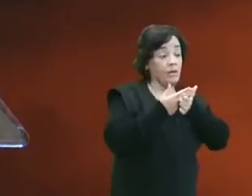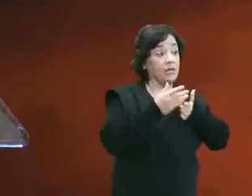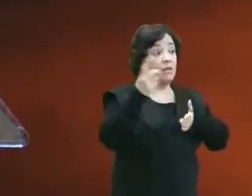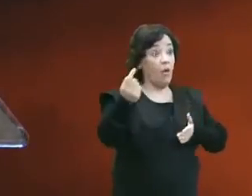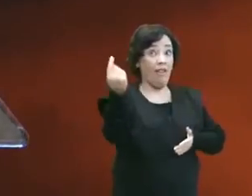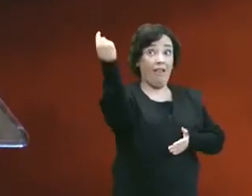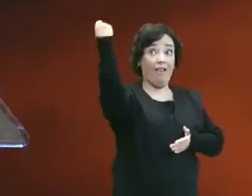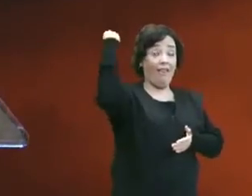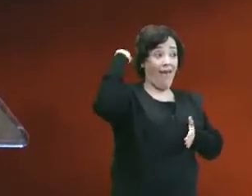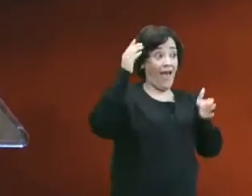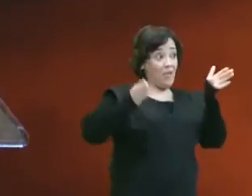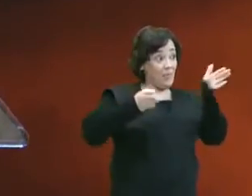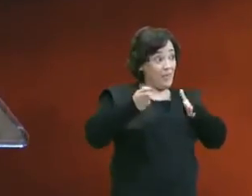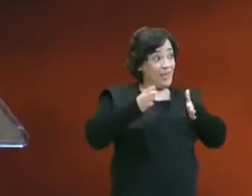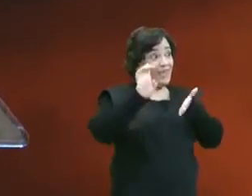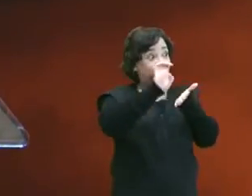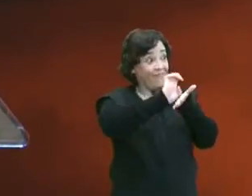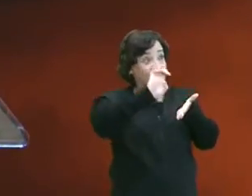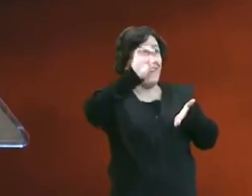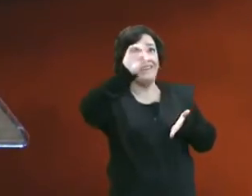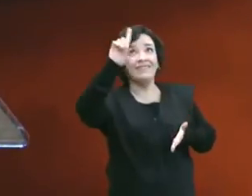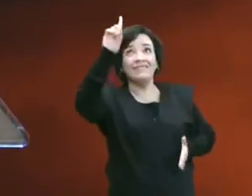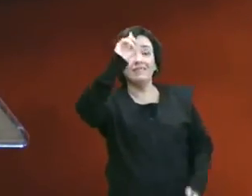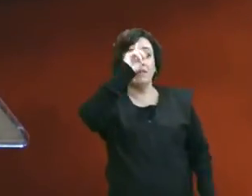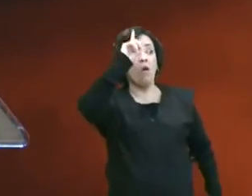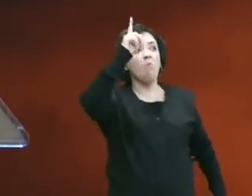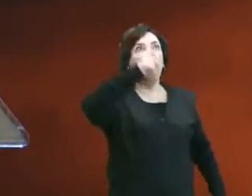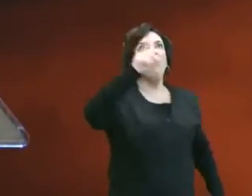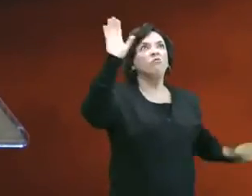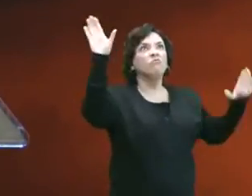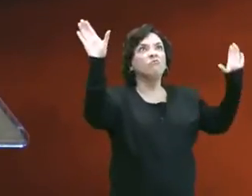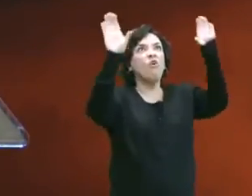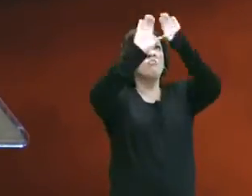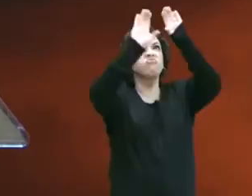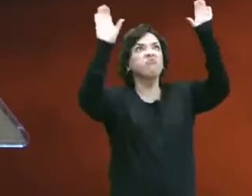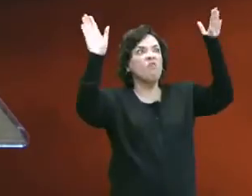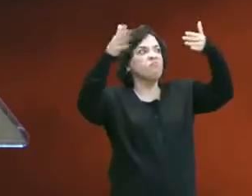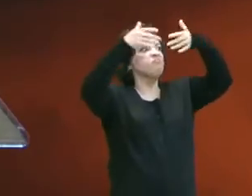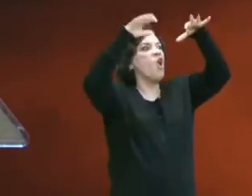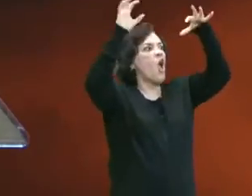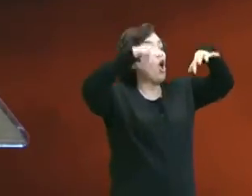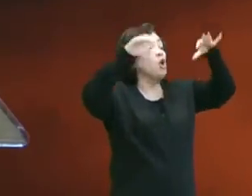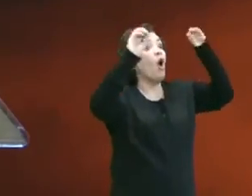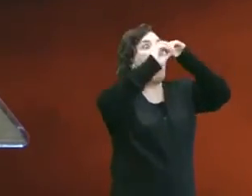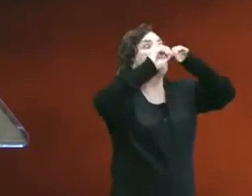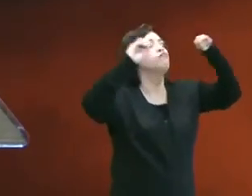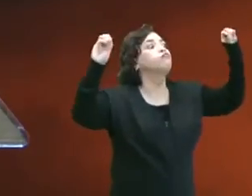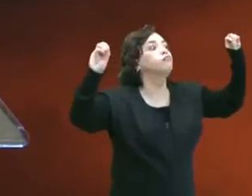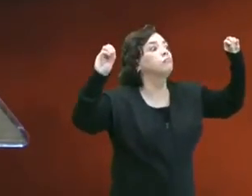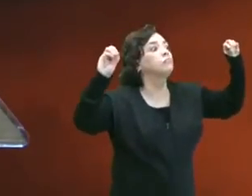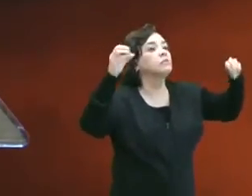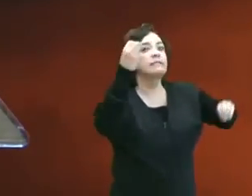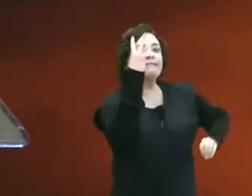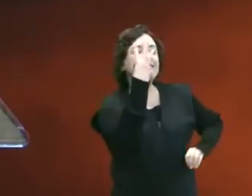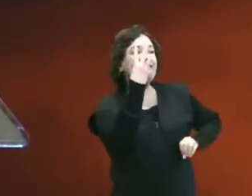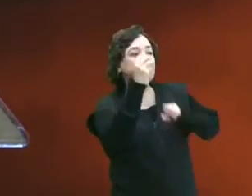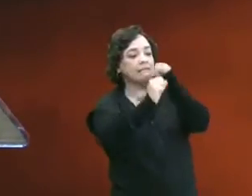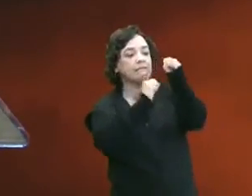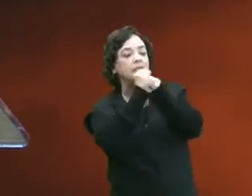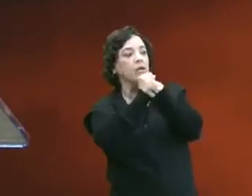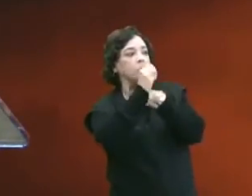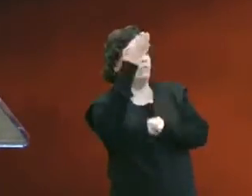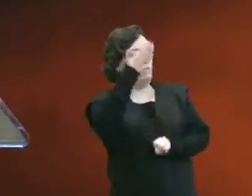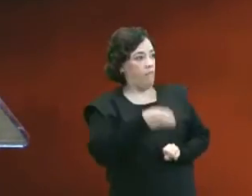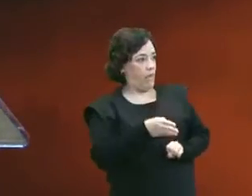os céus se fecharem, não houve chuva nem orvalho sobre a terra durante 3 anos e meio. Mas